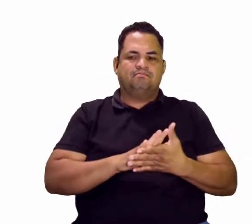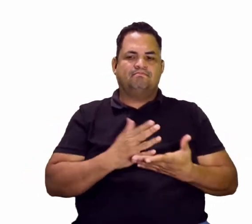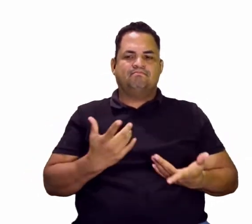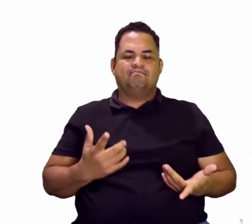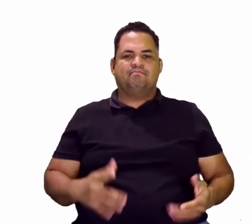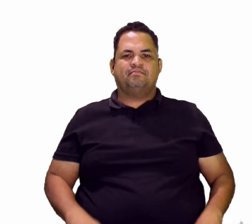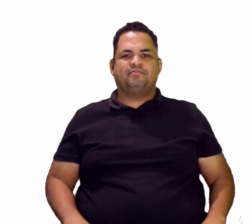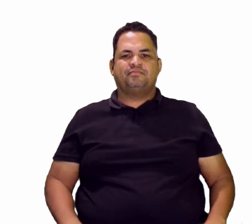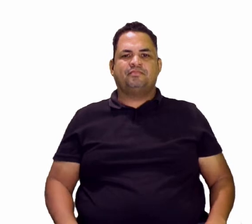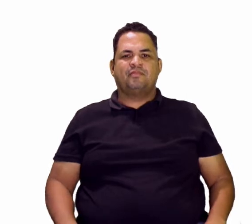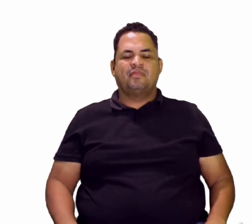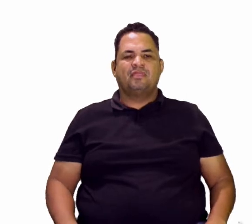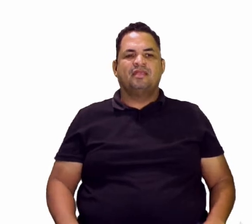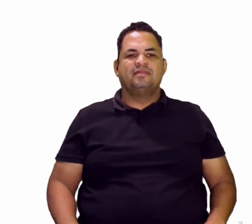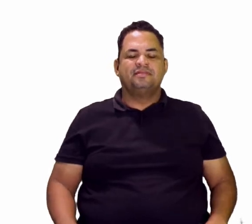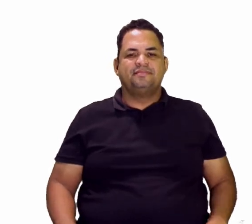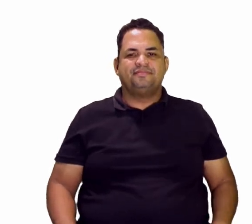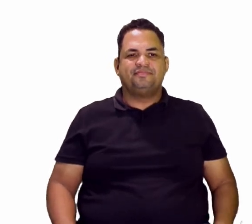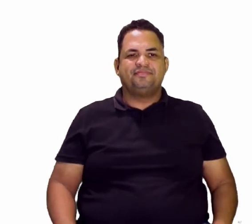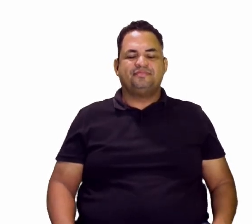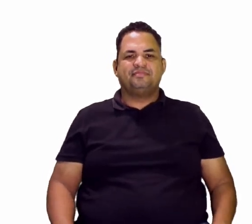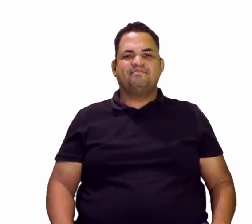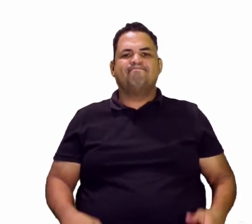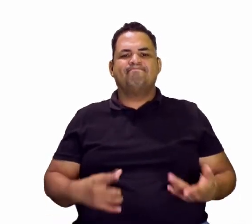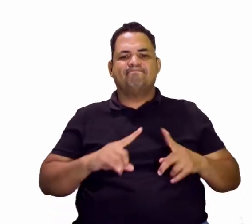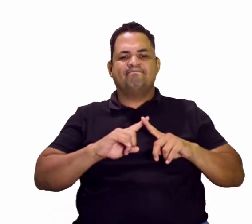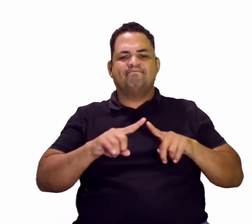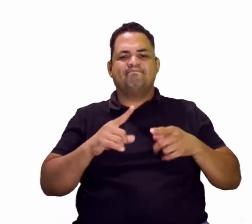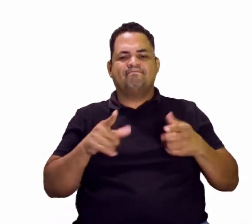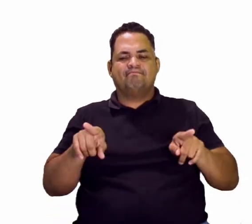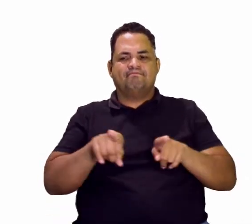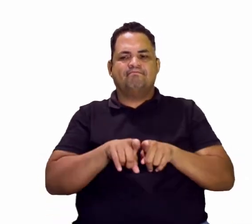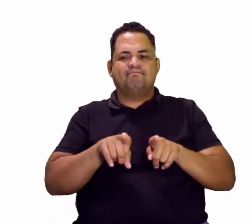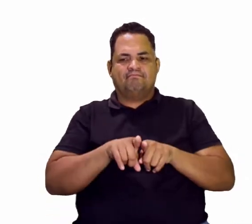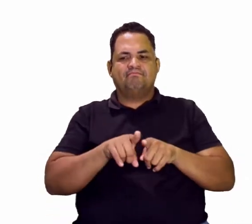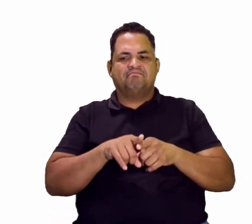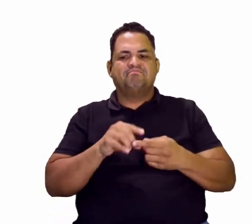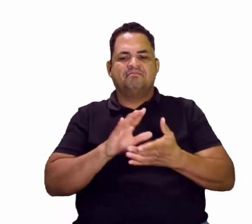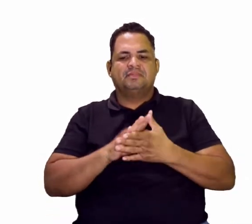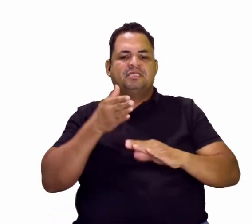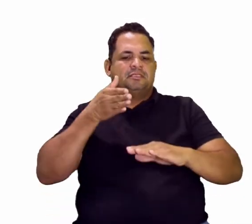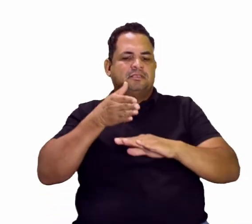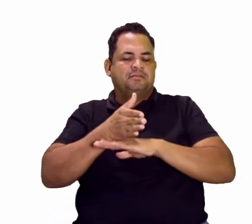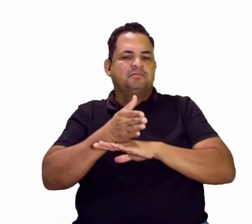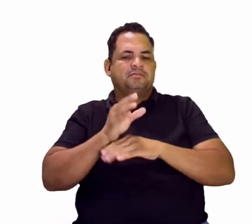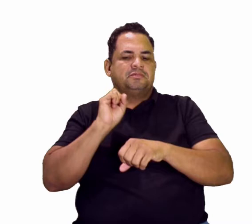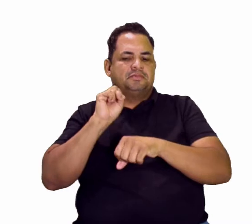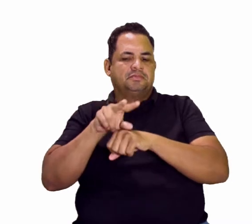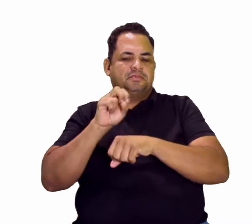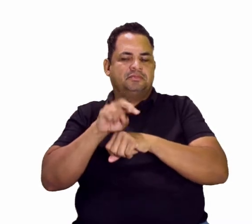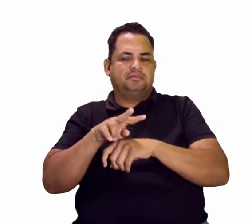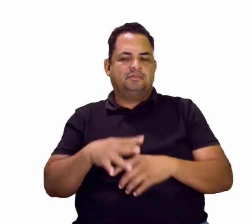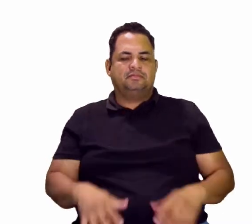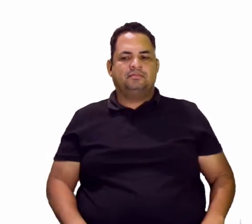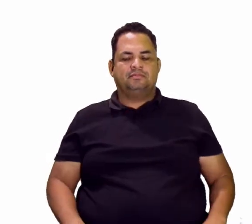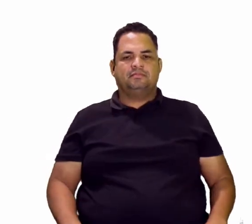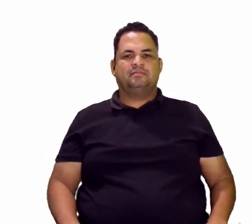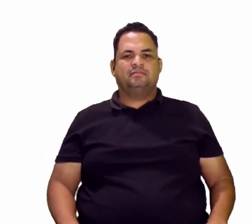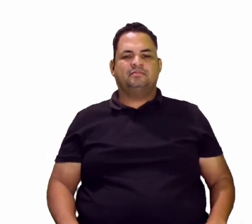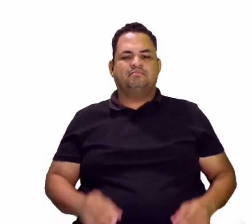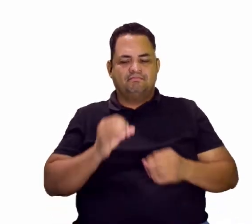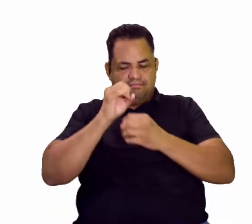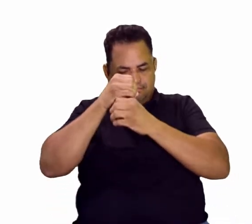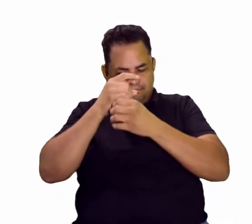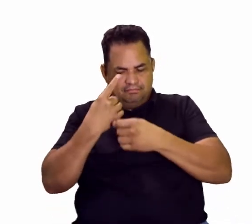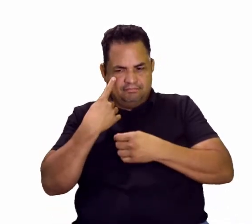sei que as bactérias causam mal, né? Mas elas também são parasitadas por esses agentes infecciosos